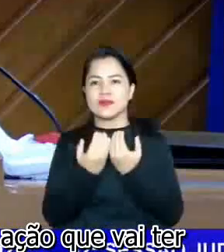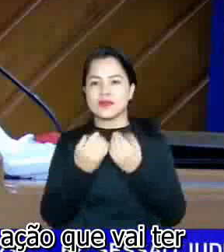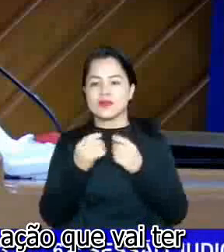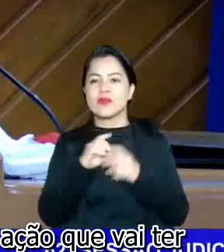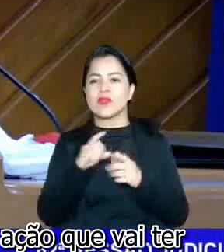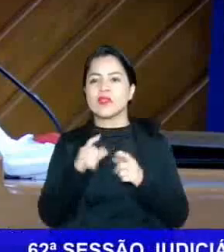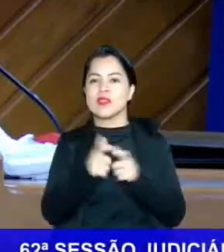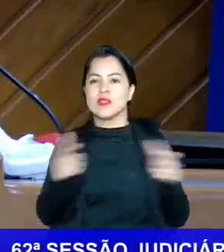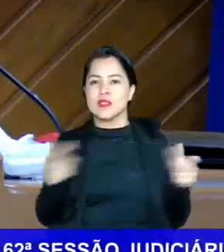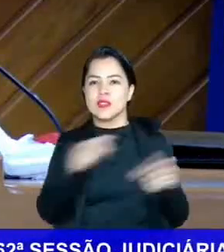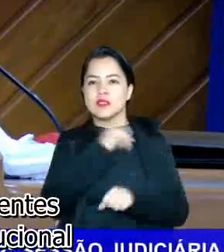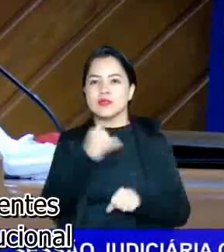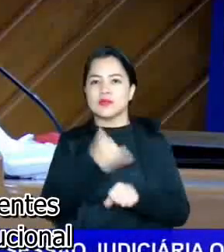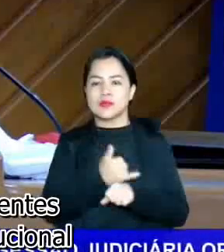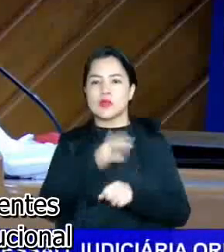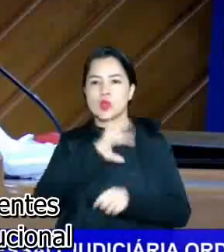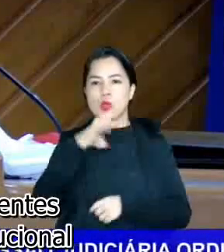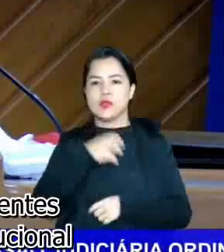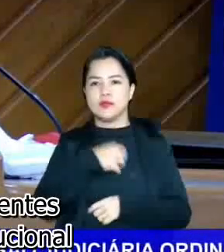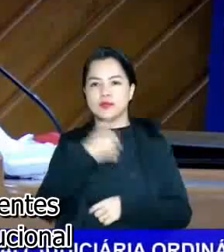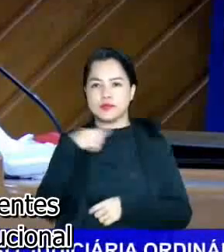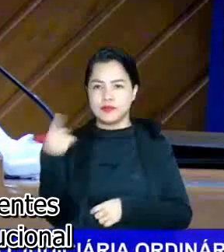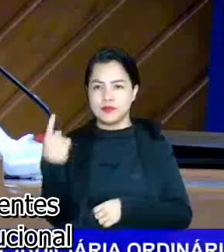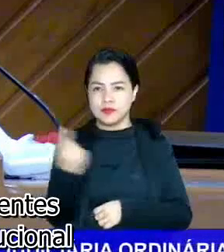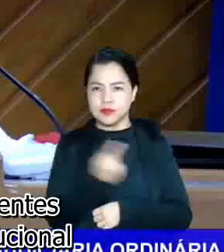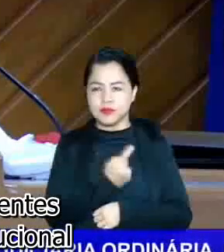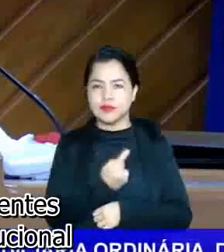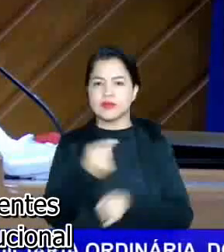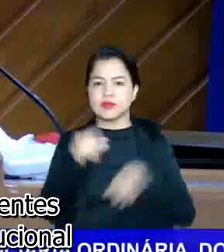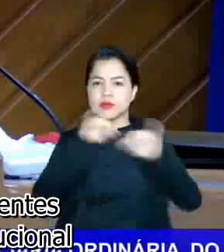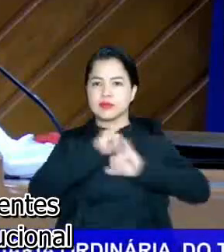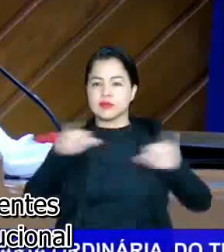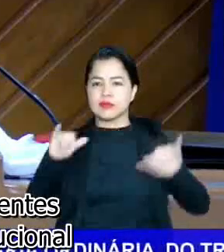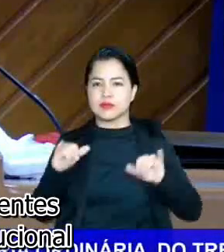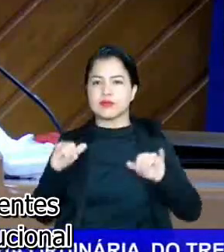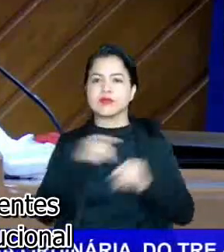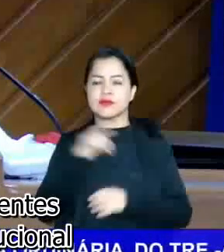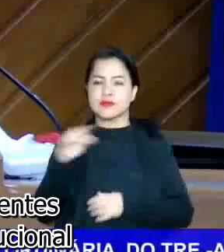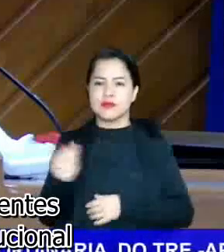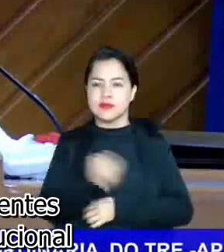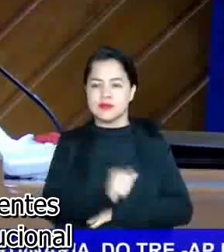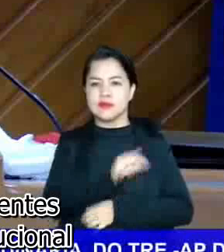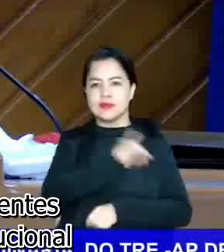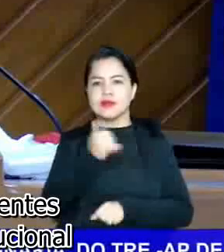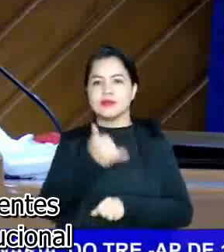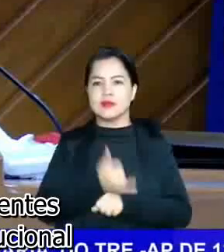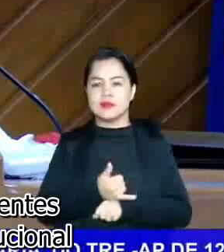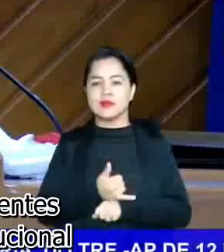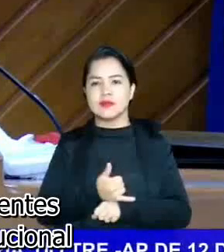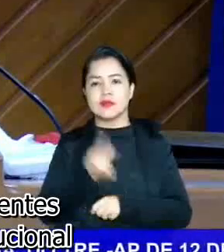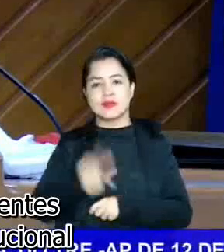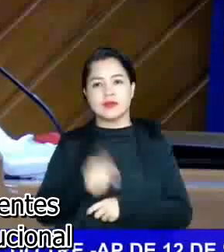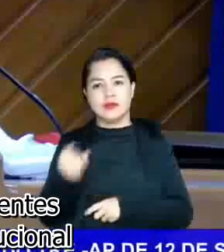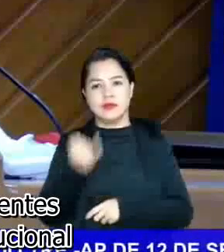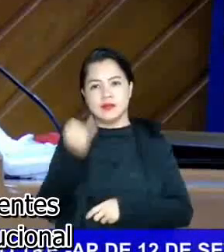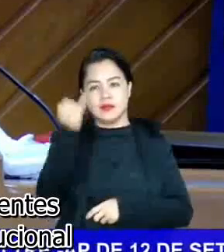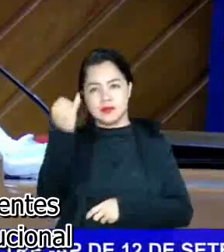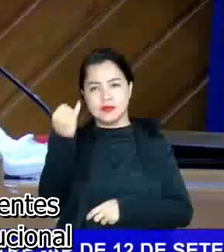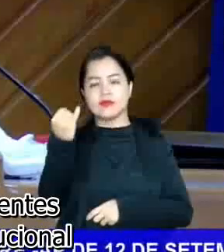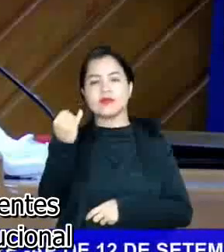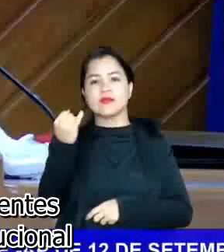grande ação que vai ter. É uma forma de nós divulgarmos, estarmos presentes nessa ação que é muito importante